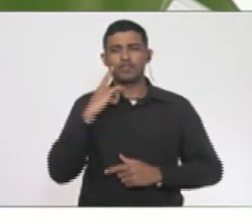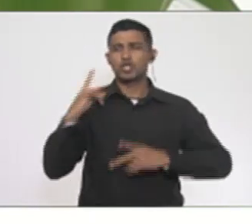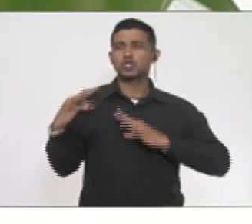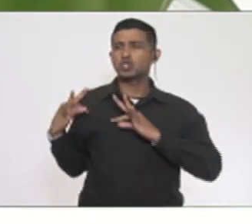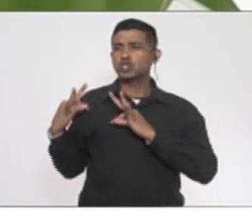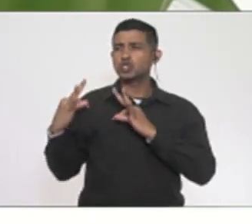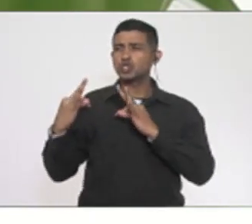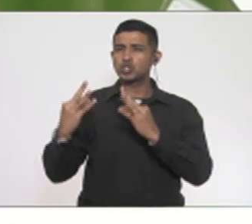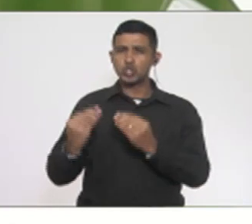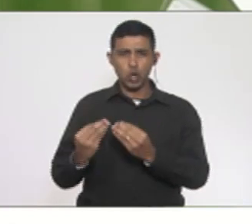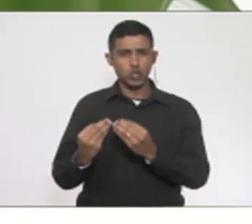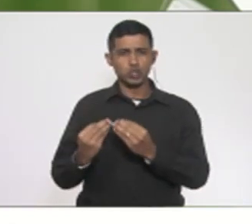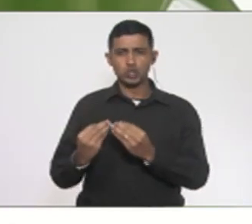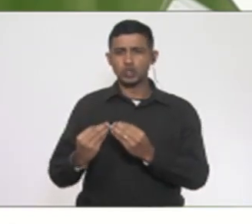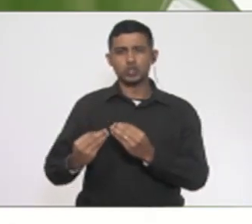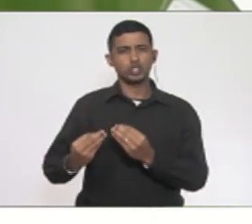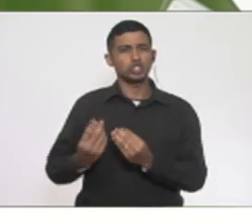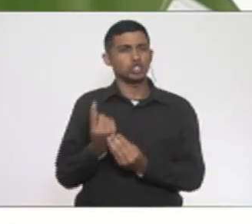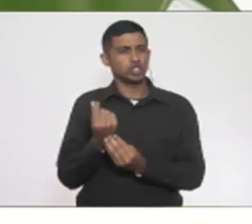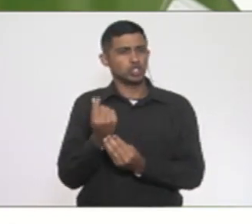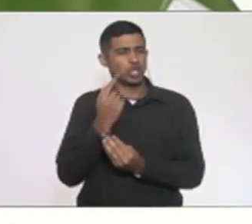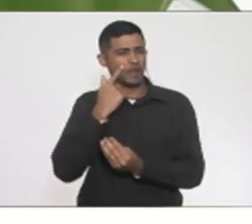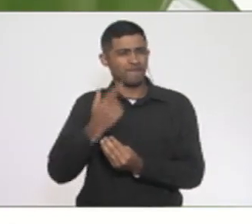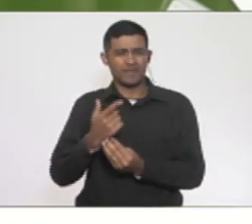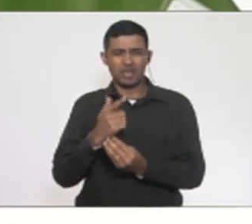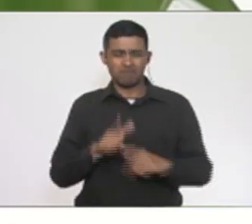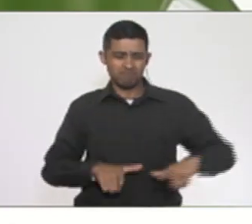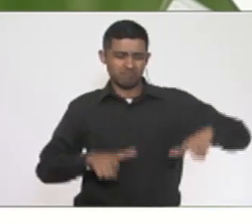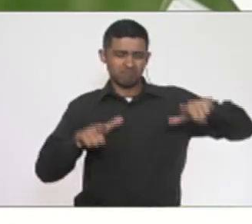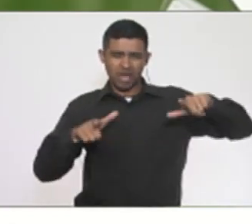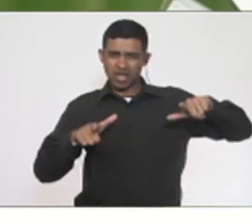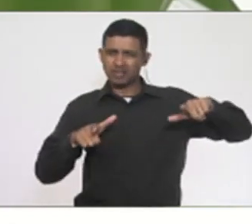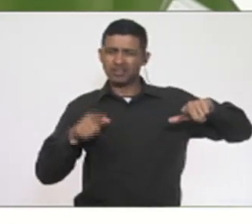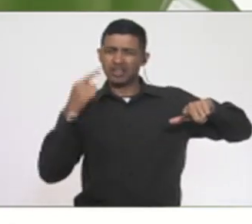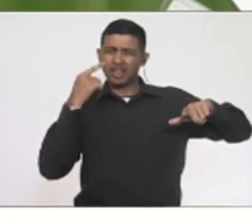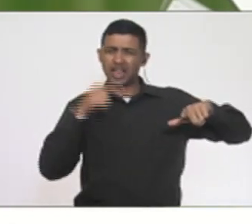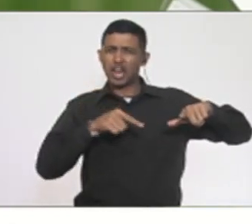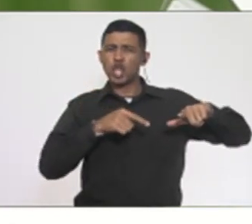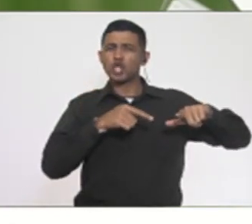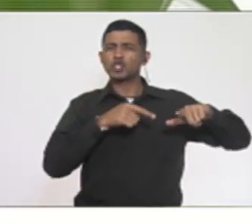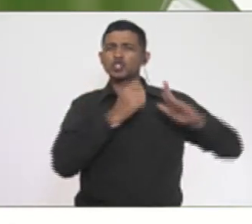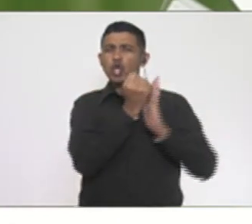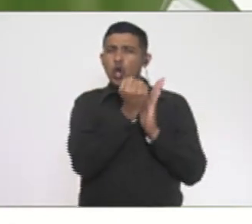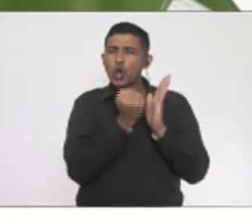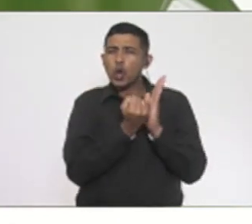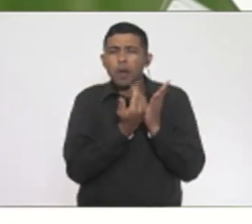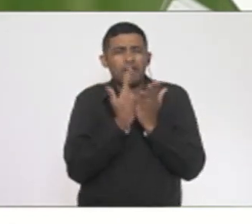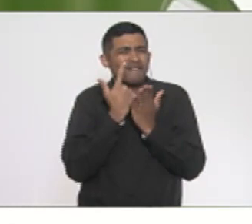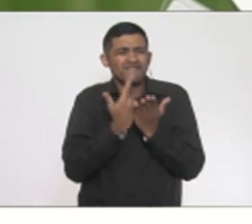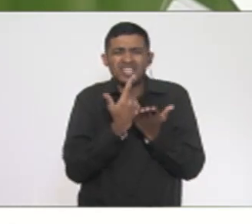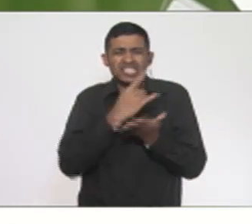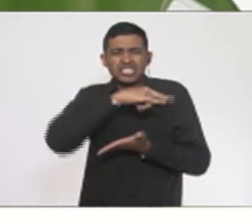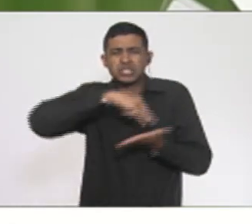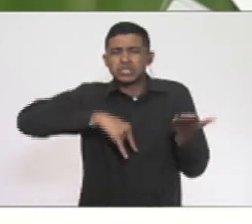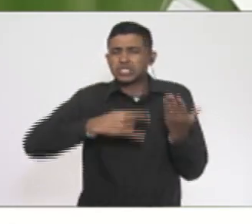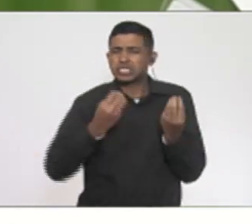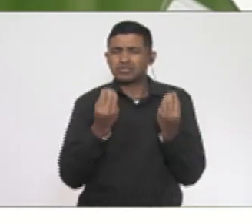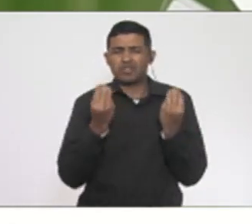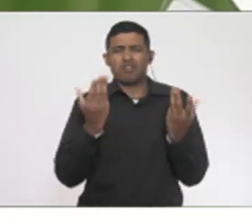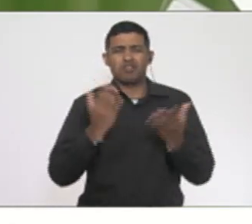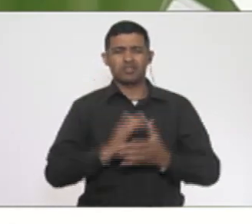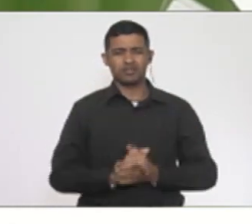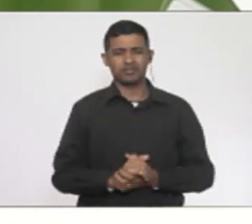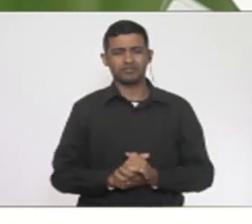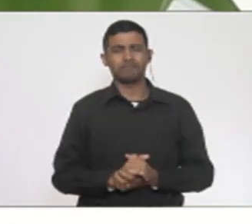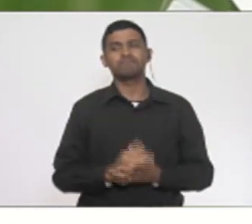uma fortuna para terem certidão negativa e vendendo-se posto na lua, porque não tem como abastecer o GNV. Então,